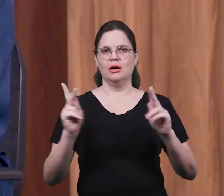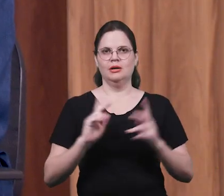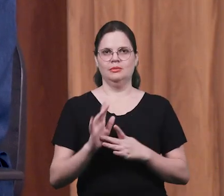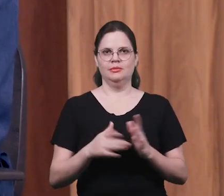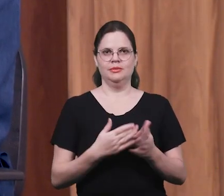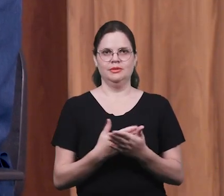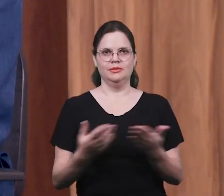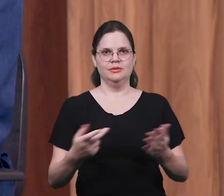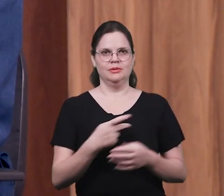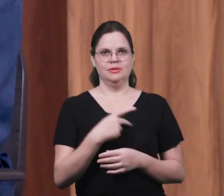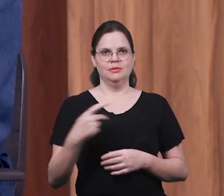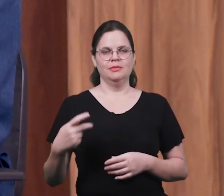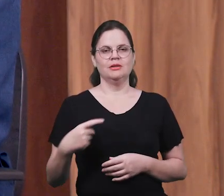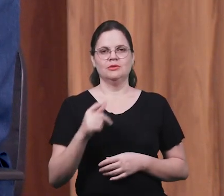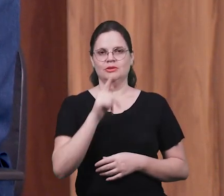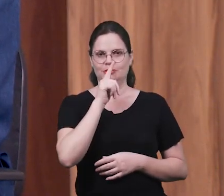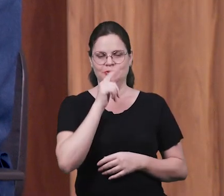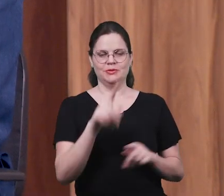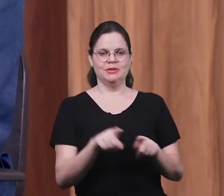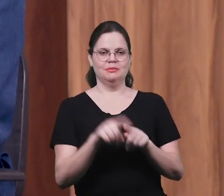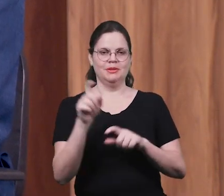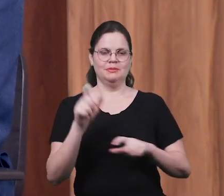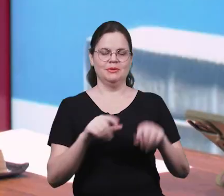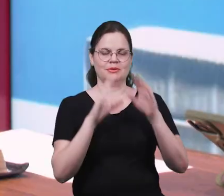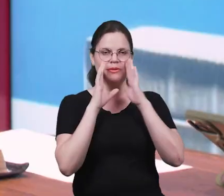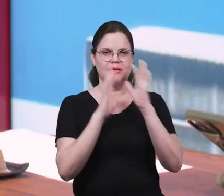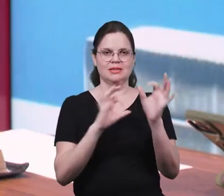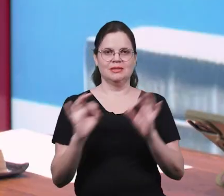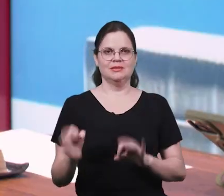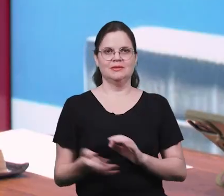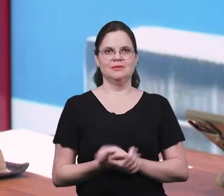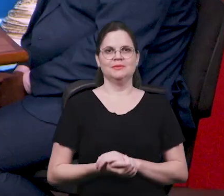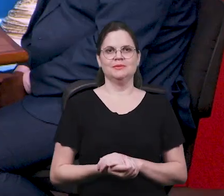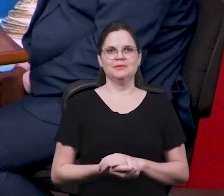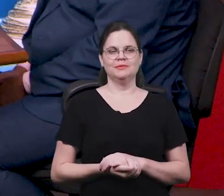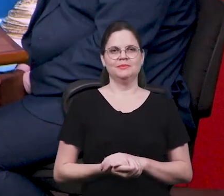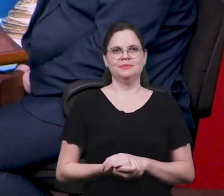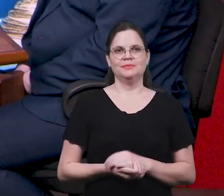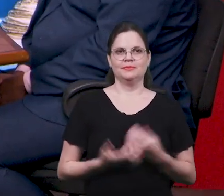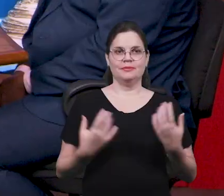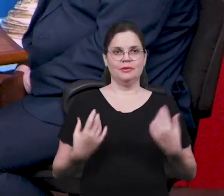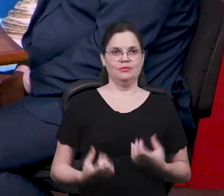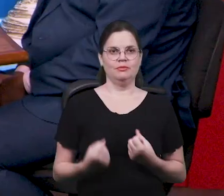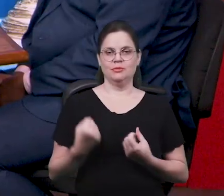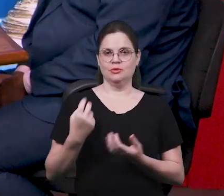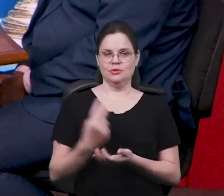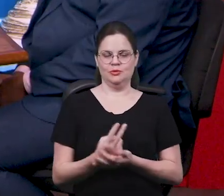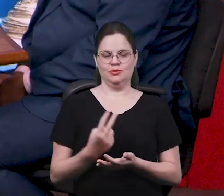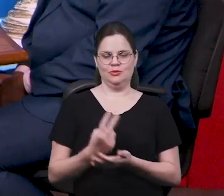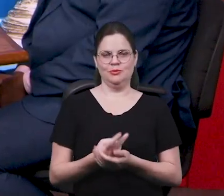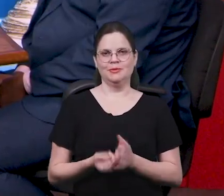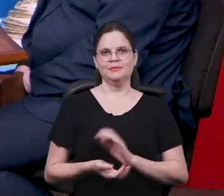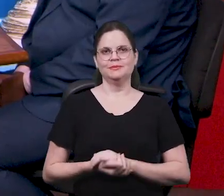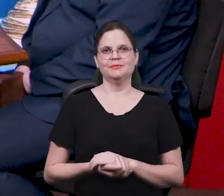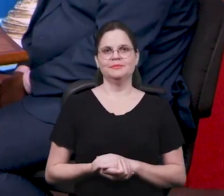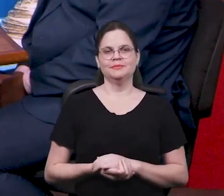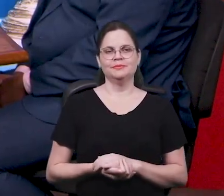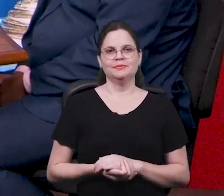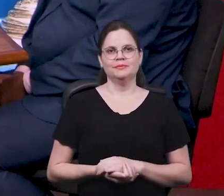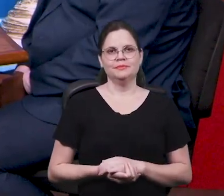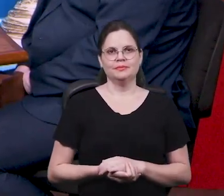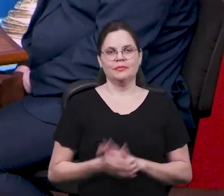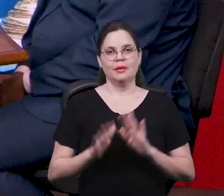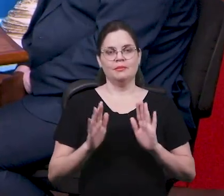pastor Gilson. Paz do Senhor, aqueles que nos assistem. Muito bom, então vamos dar continuidade e vamos agora apresentar. Eu